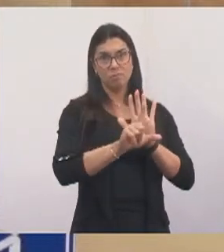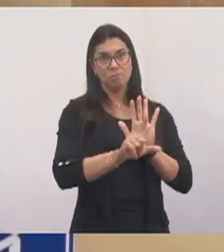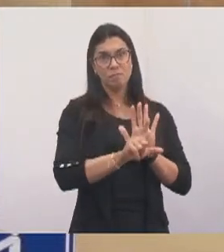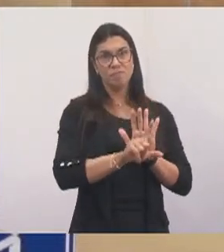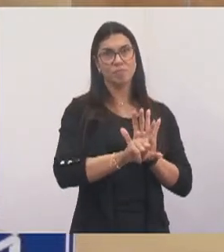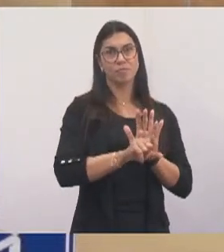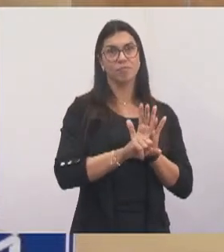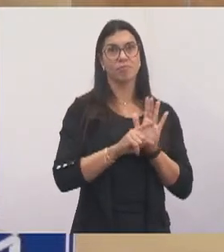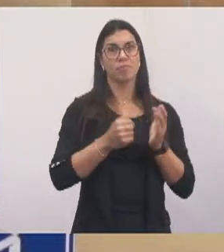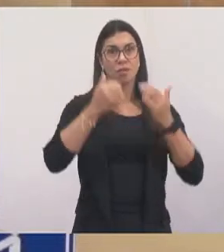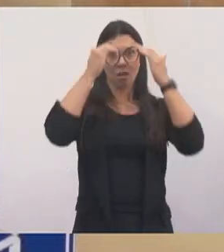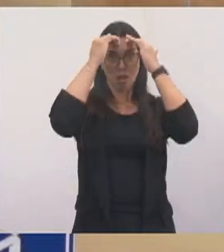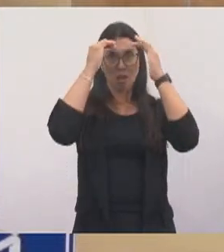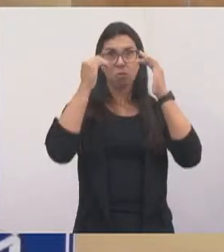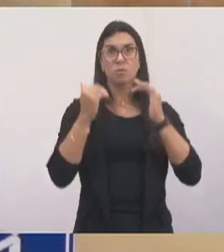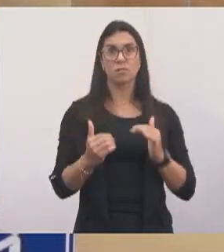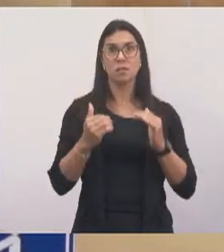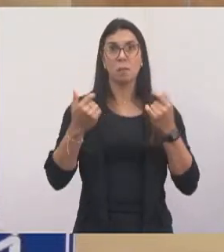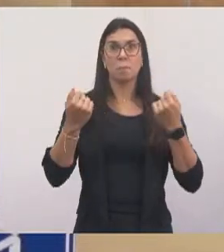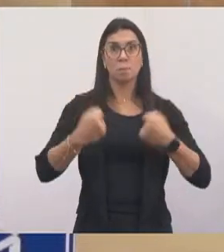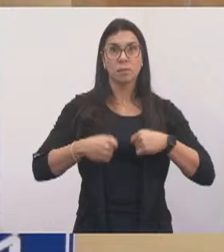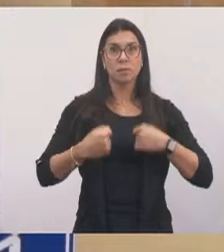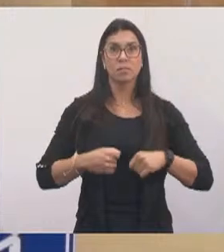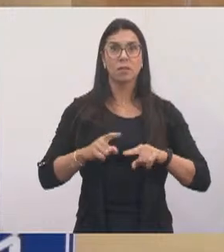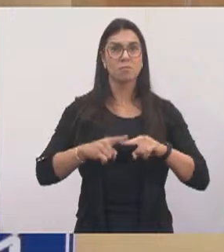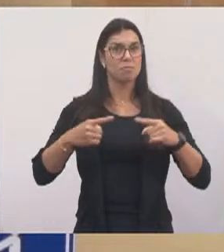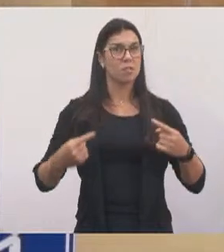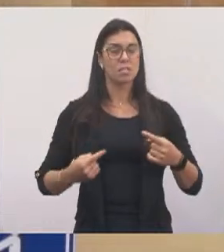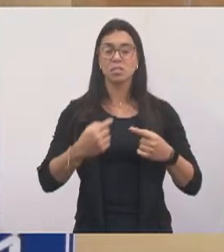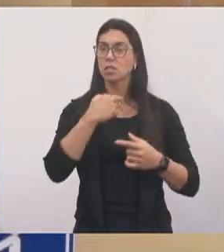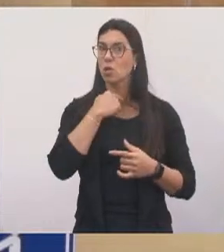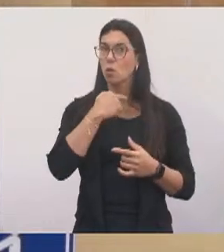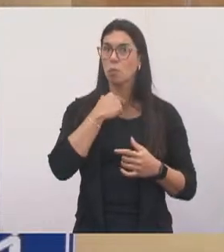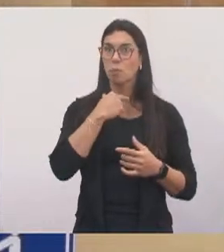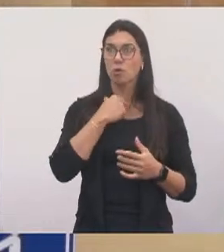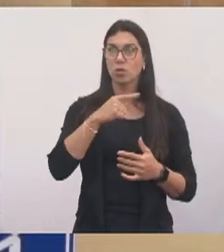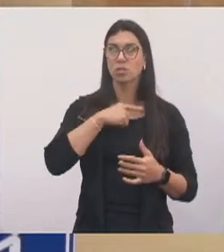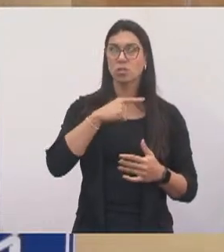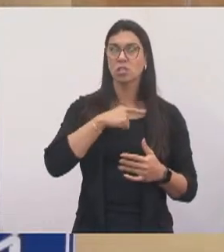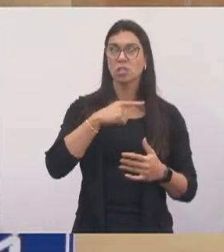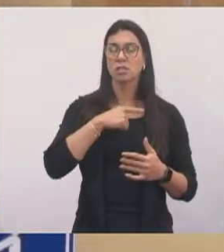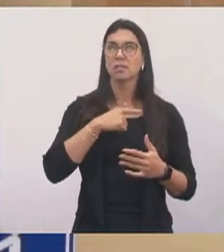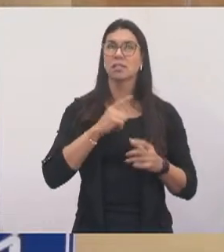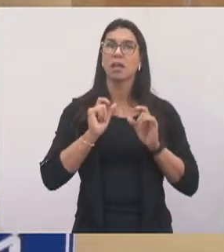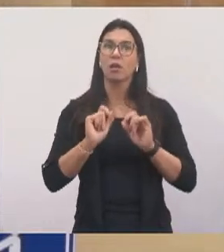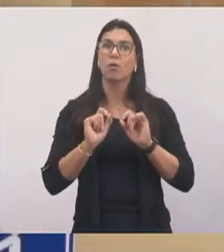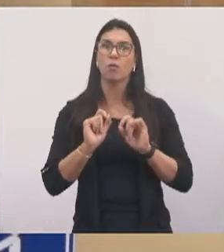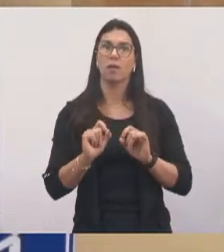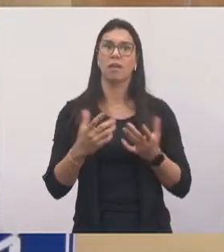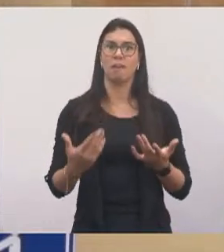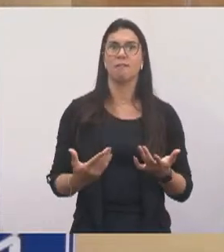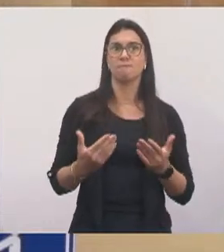mas não pode ter uma desconexão com o mérito.